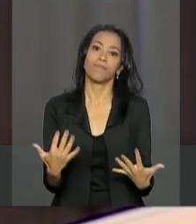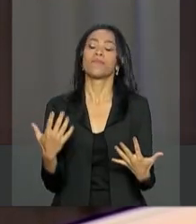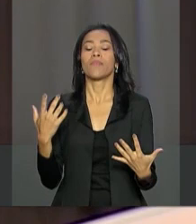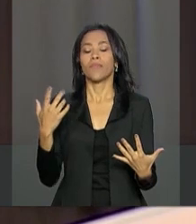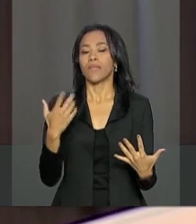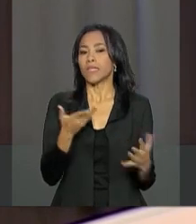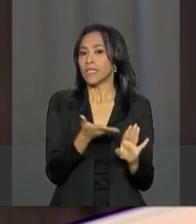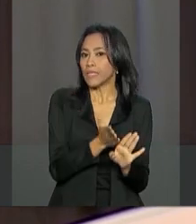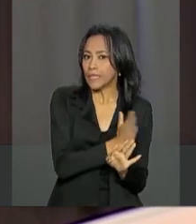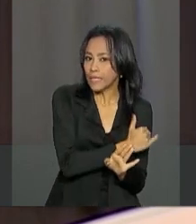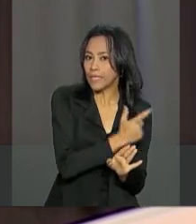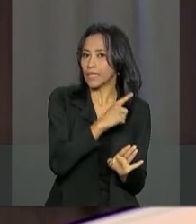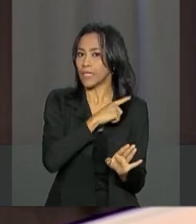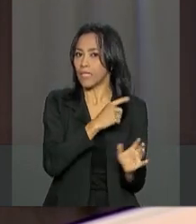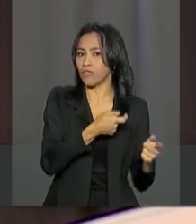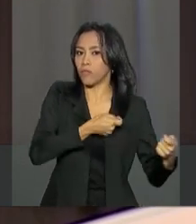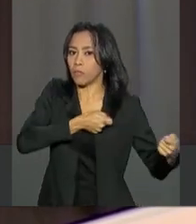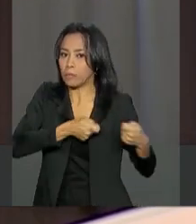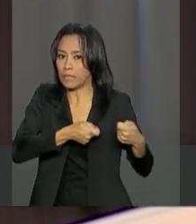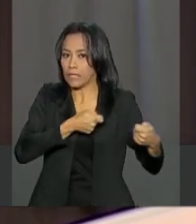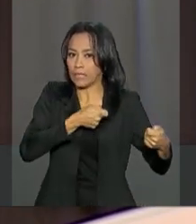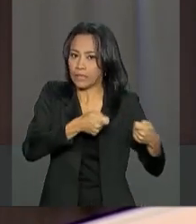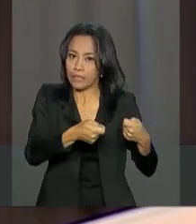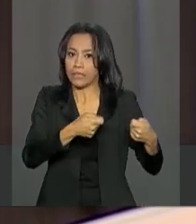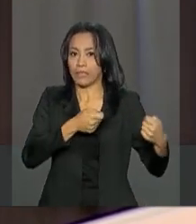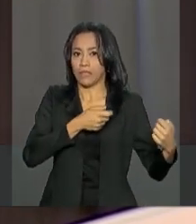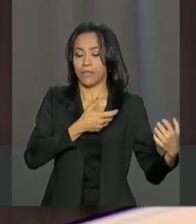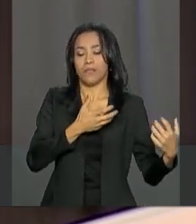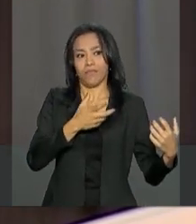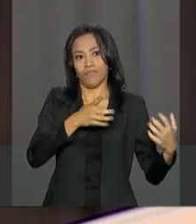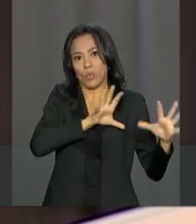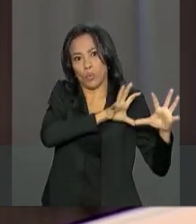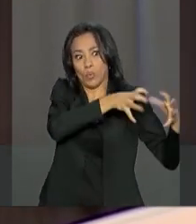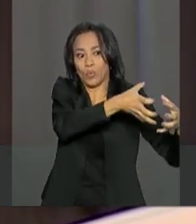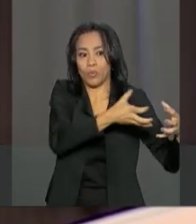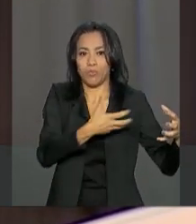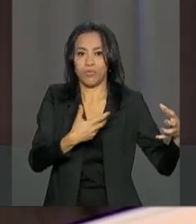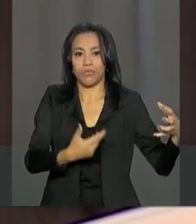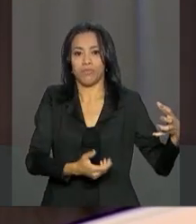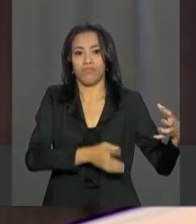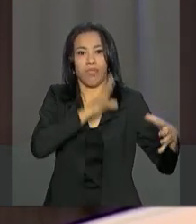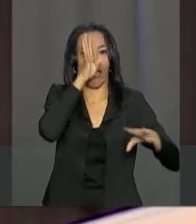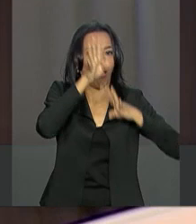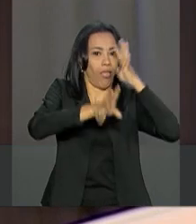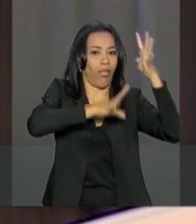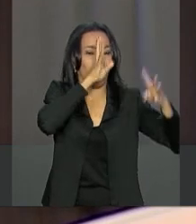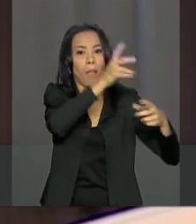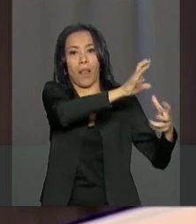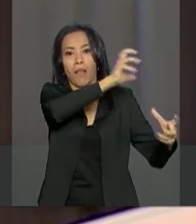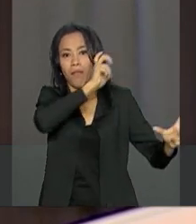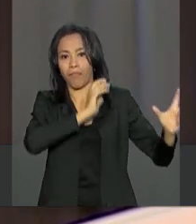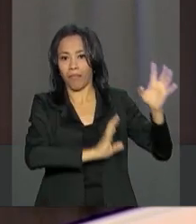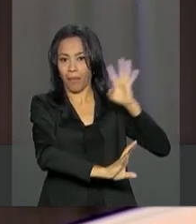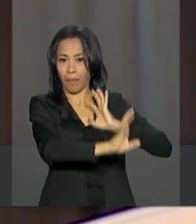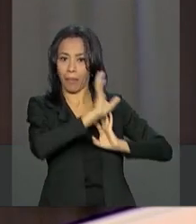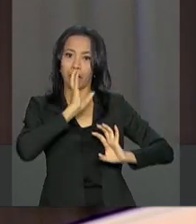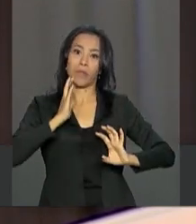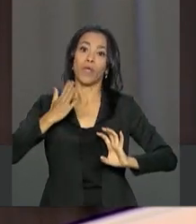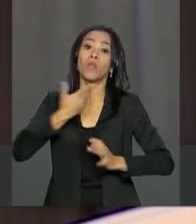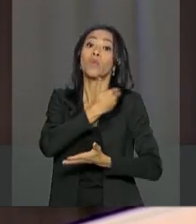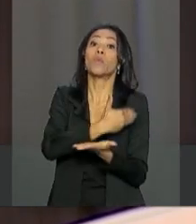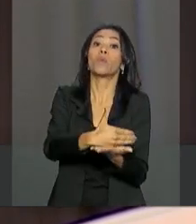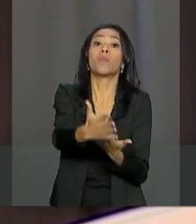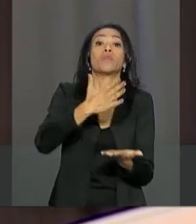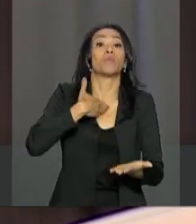oposição natural, legítima, às vezes exagerada, mas uma oposição muito grande no início do nosso